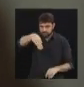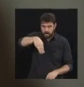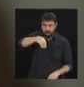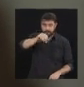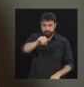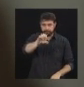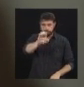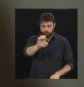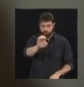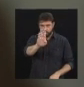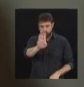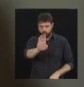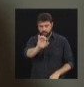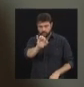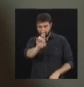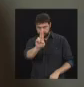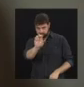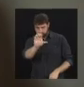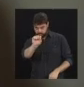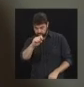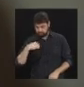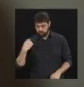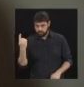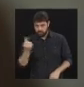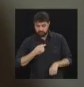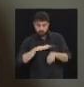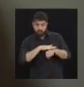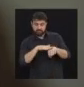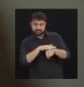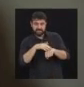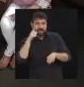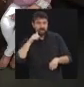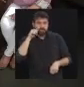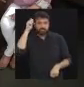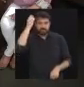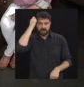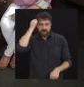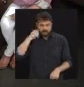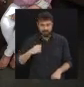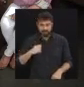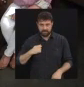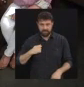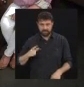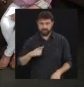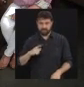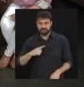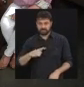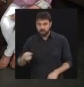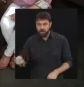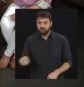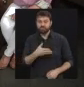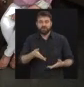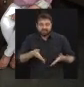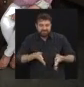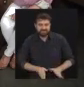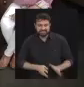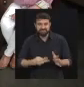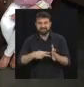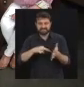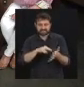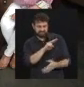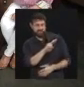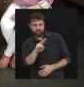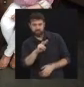é a síndrome de Moebius. Voltamos agora com a Amanda, Novo Nascimento. Que nome lindo você tem. Obrigada.